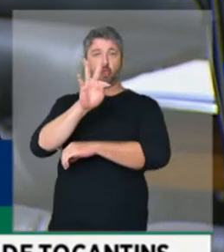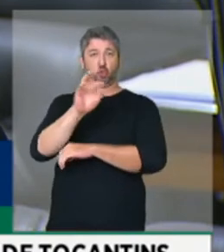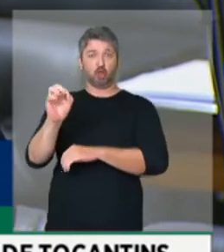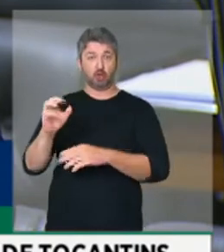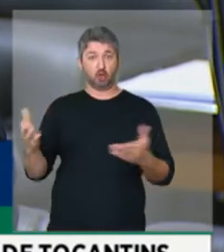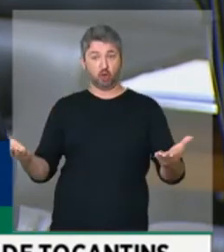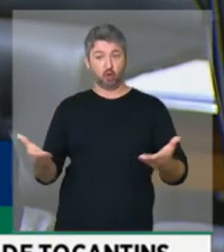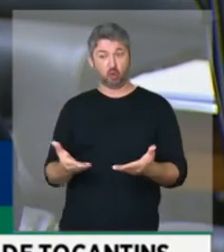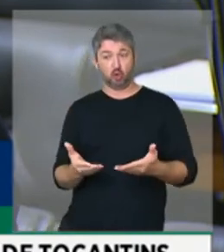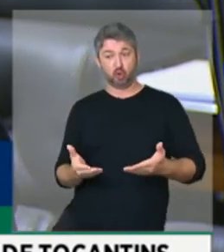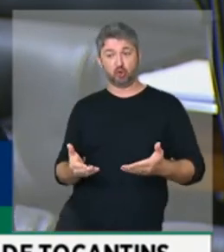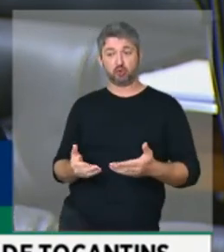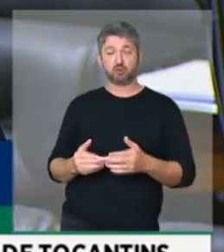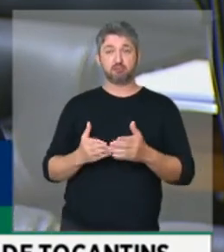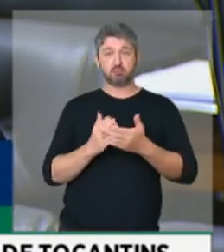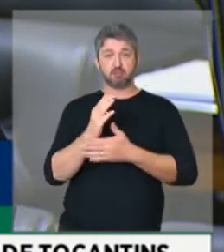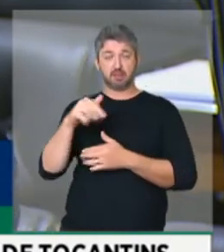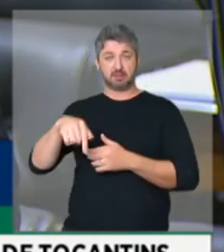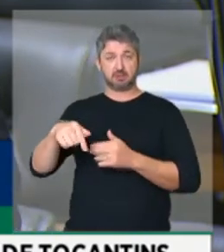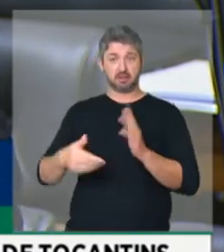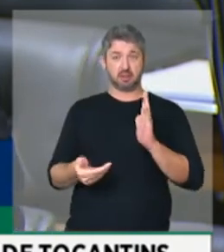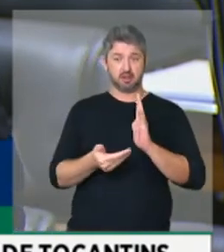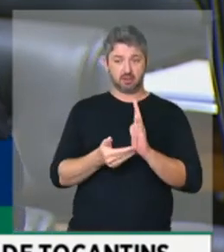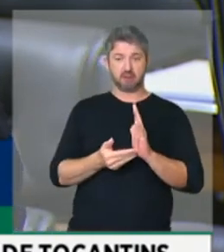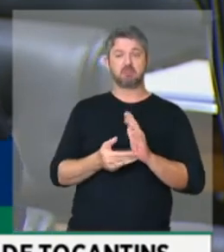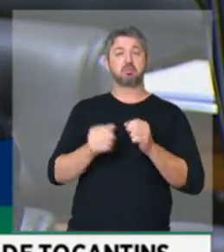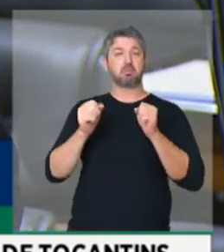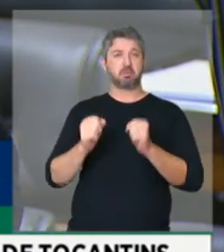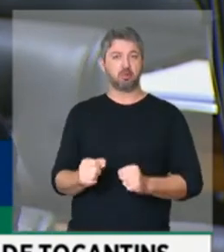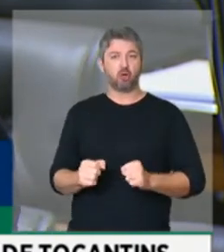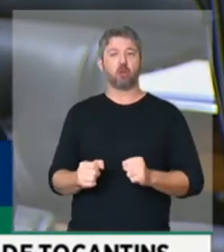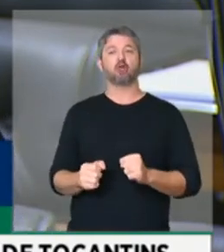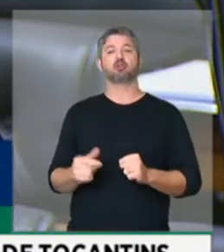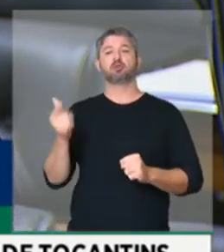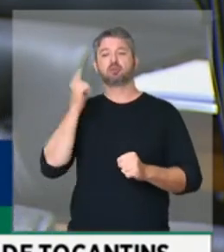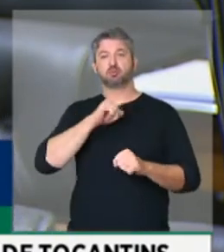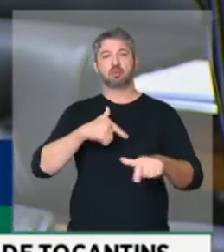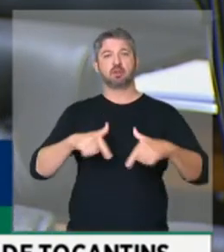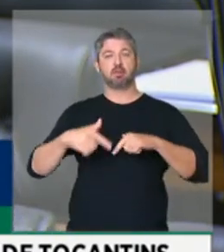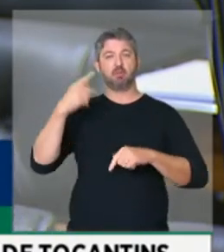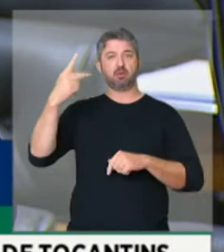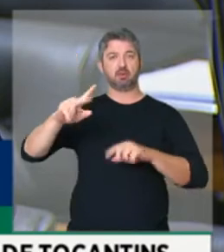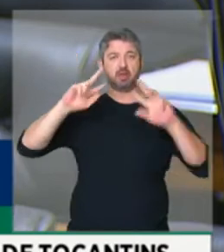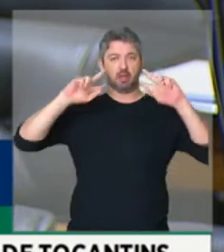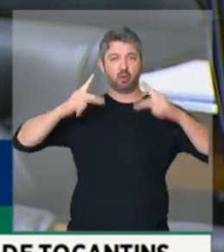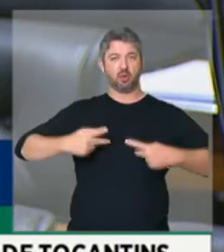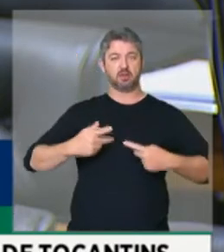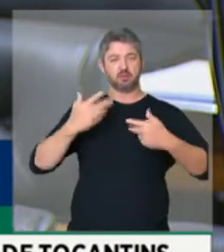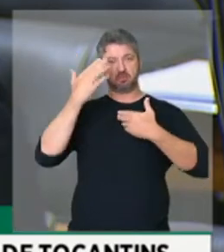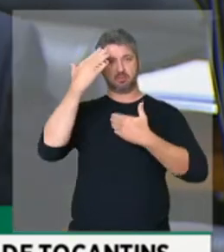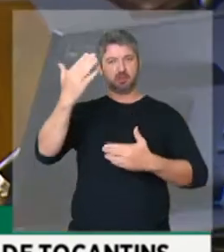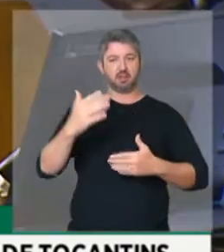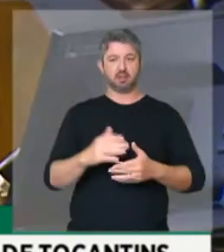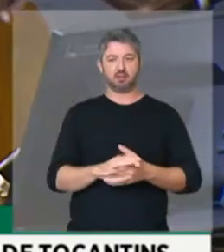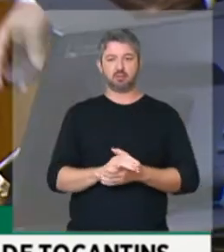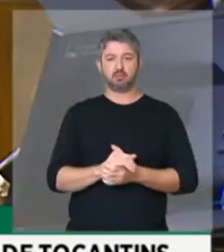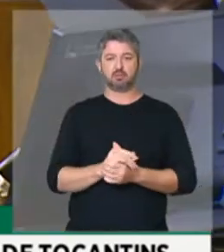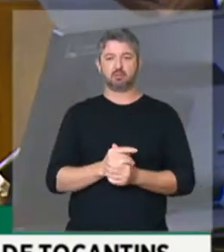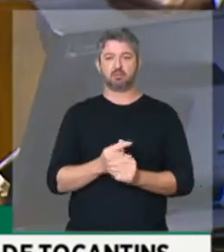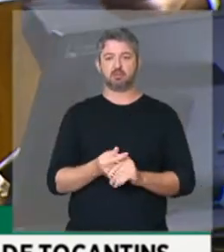hoje, com essa aprovação aqui da casa, poderão ter o seu trabalho reconhecido. Muito obrigado.